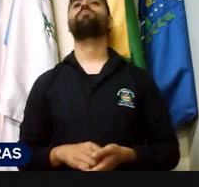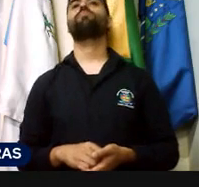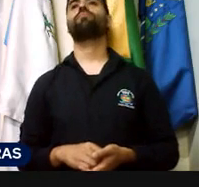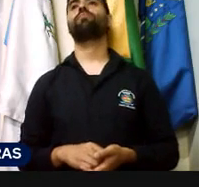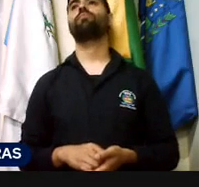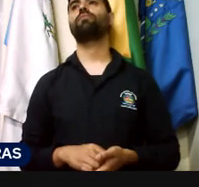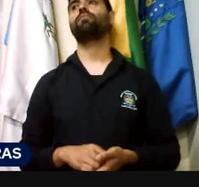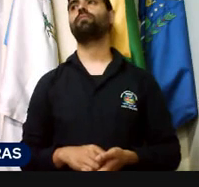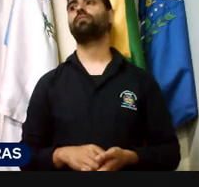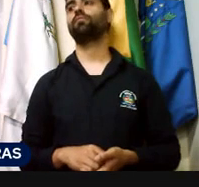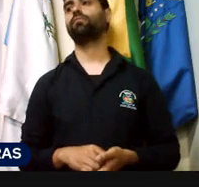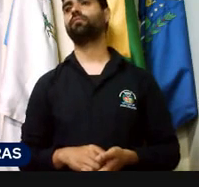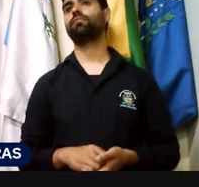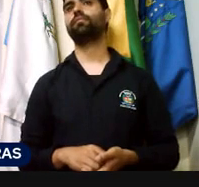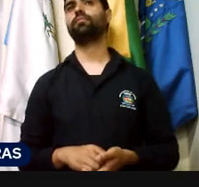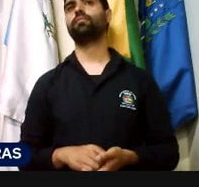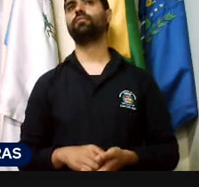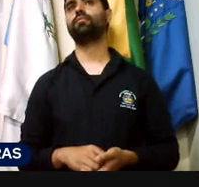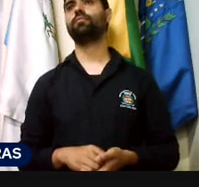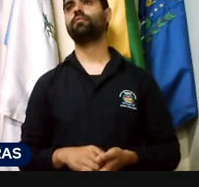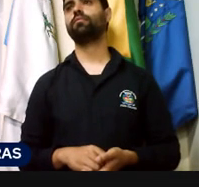permaneçam como estão. Aprovado.